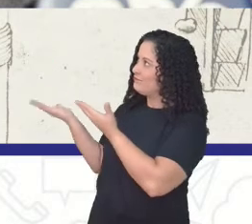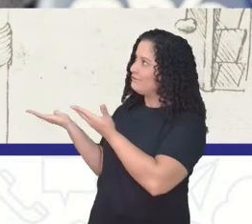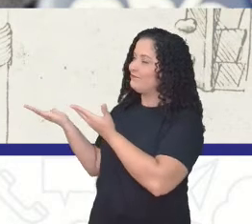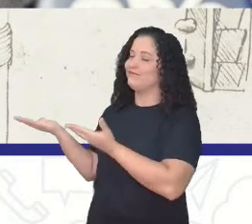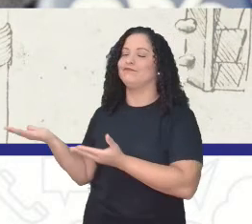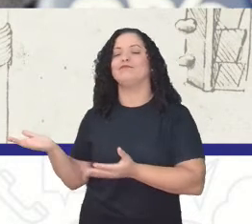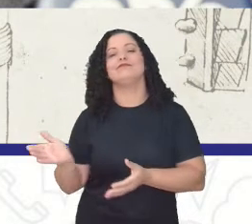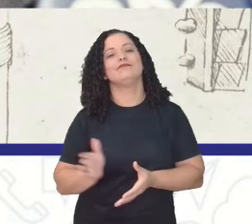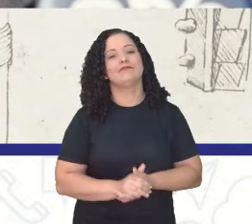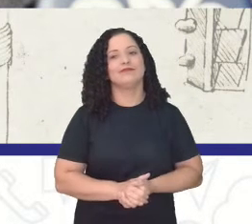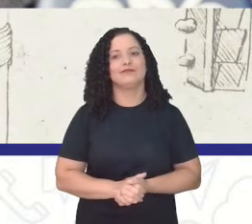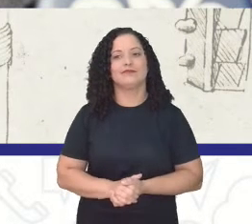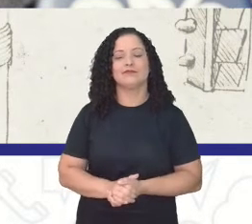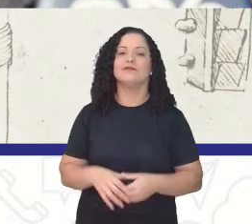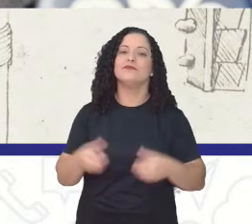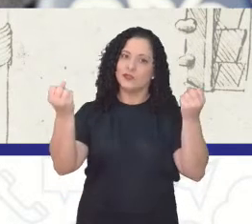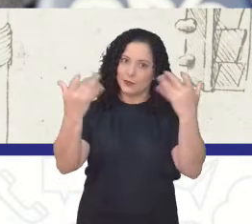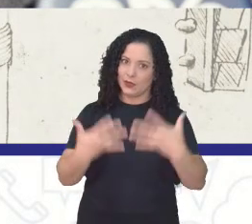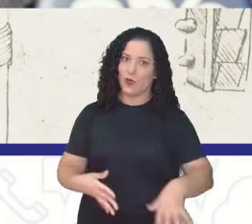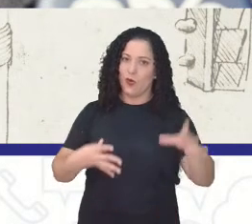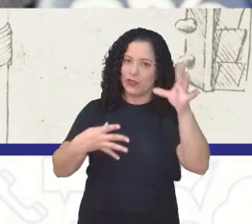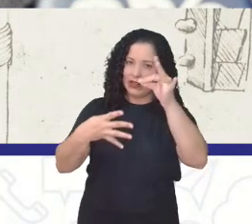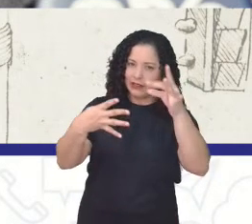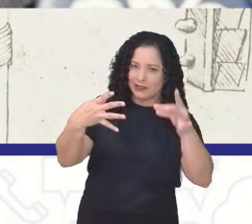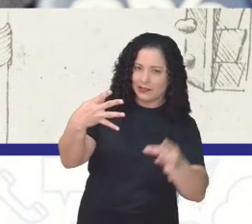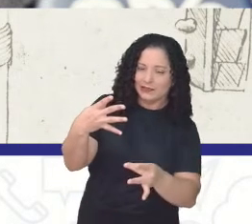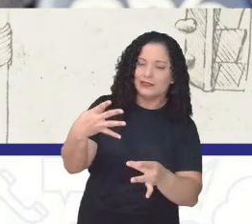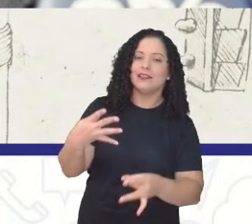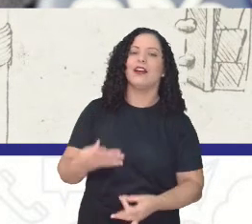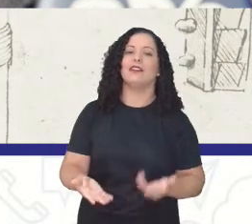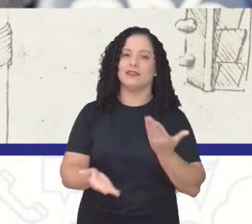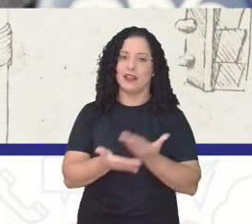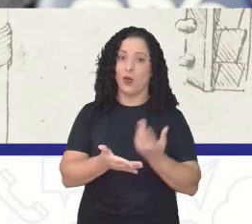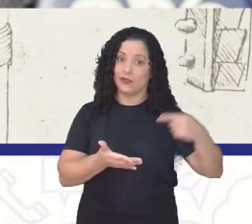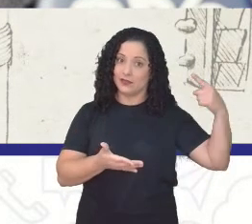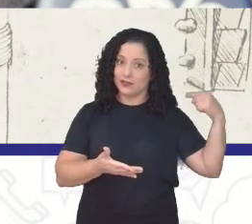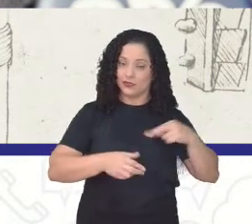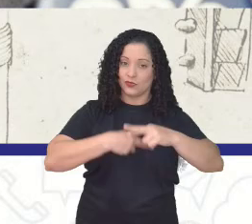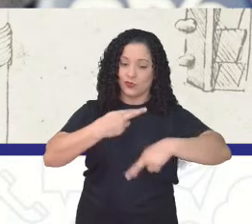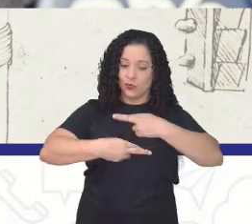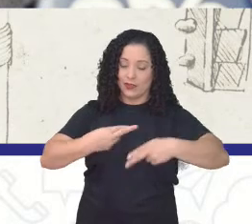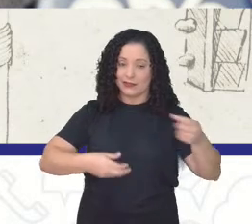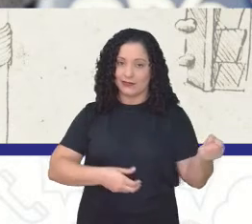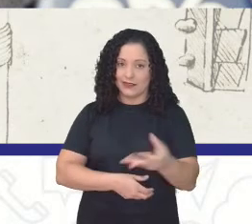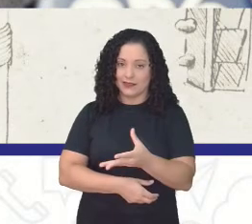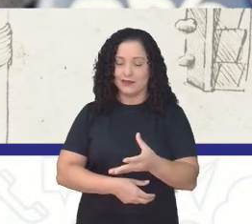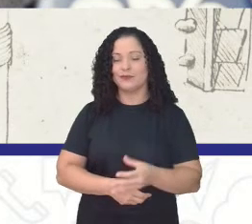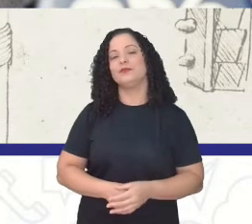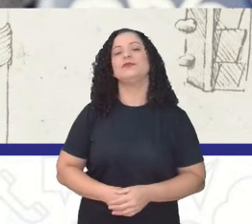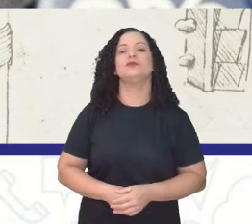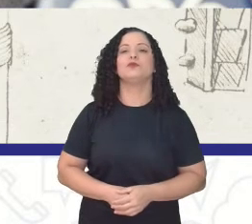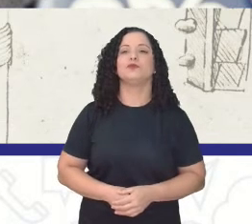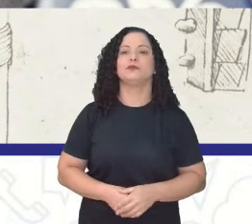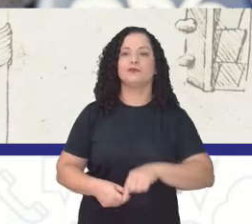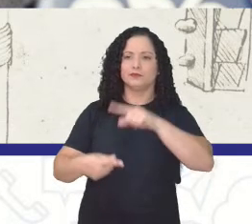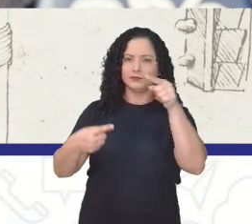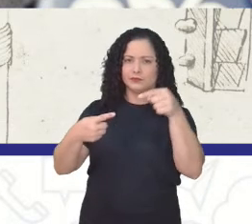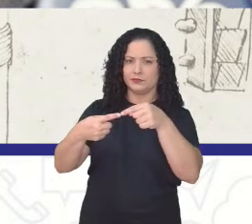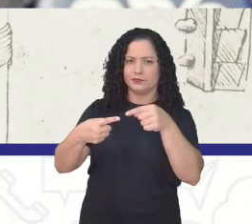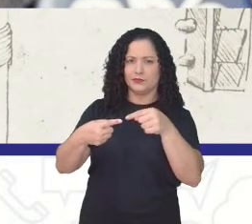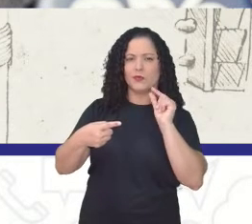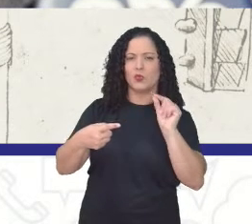e cientificismo. A gente explicou isso nas aulas sobre o Renascimento. Veja, o racionalismo, a questão do uso